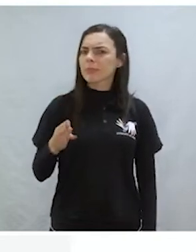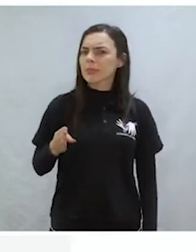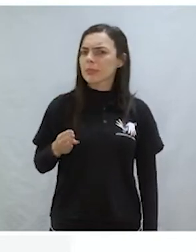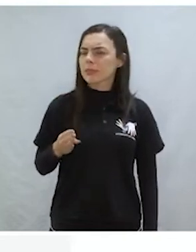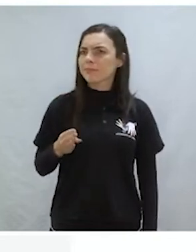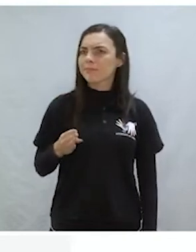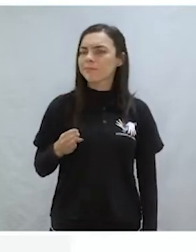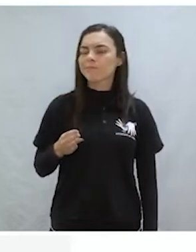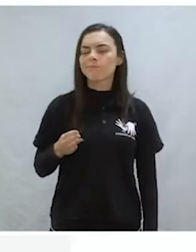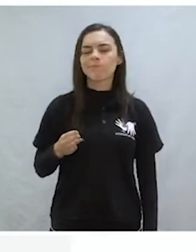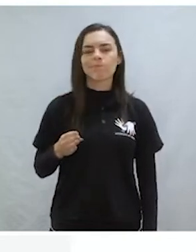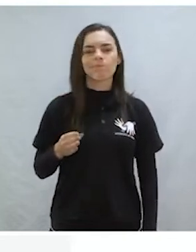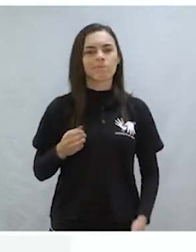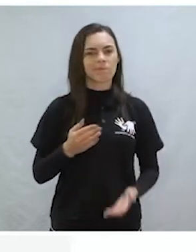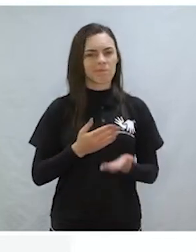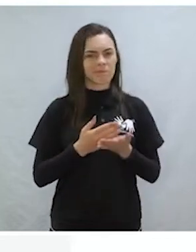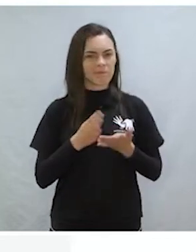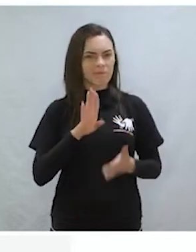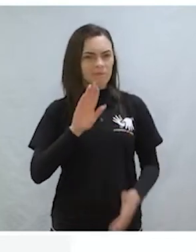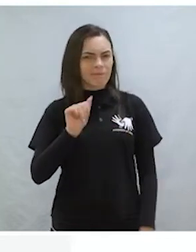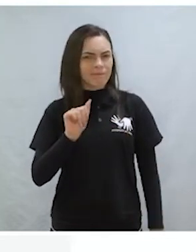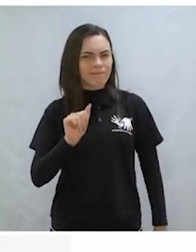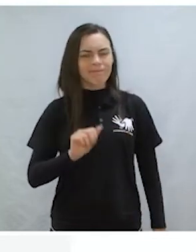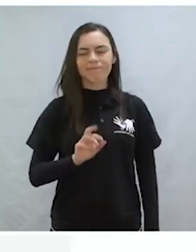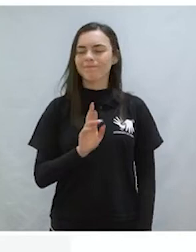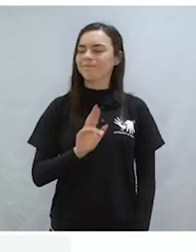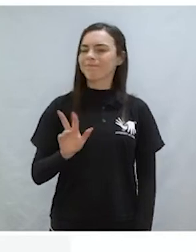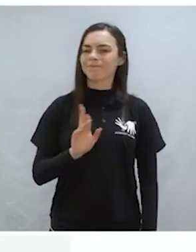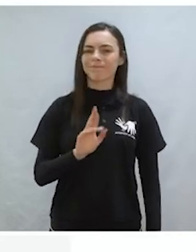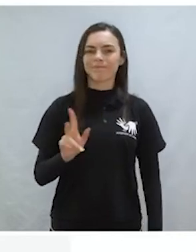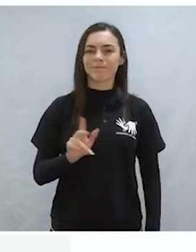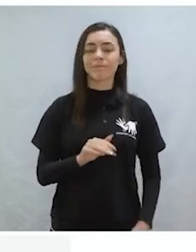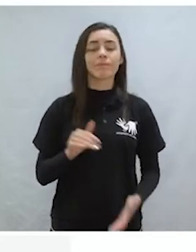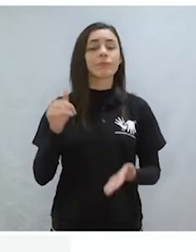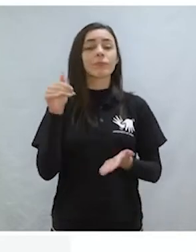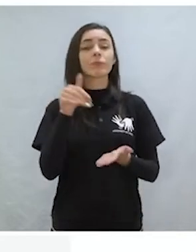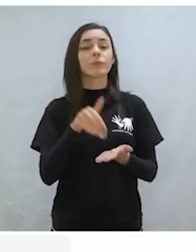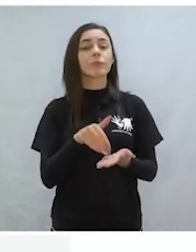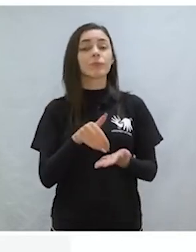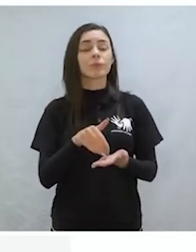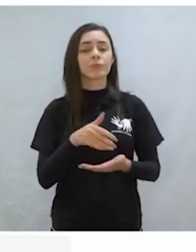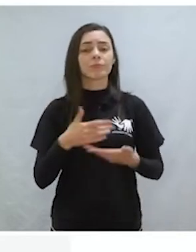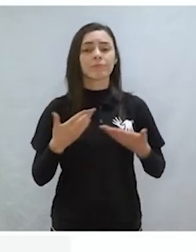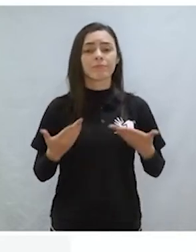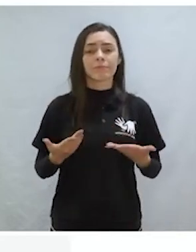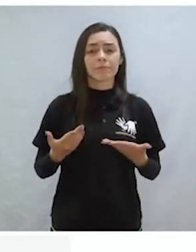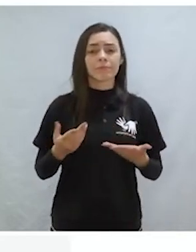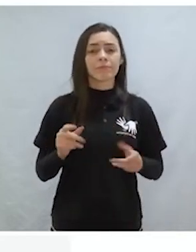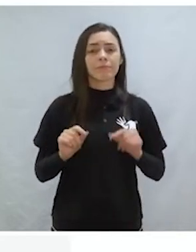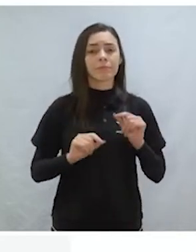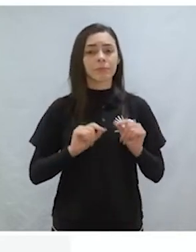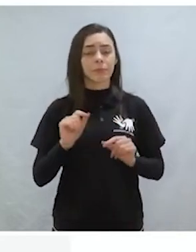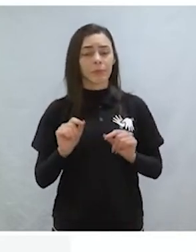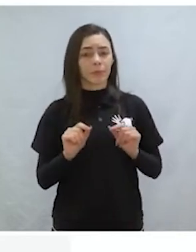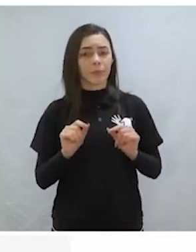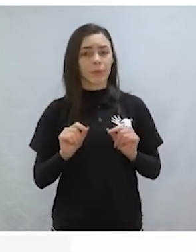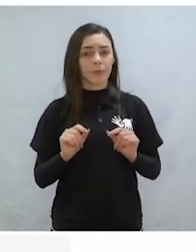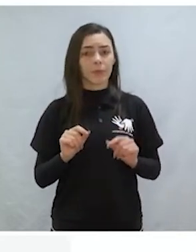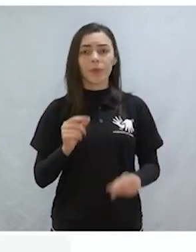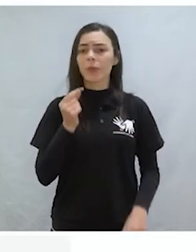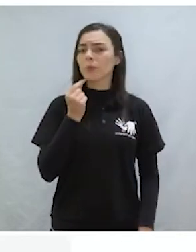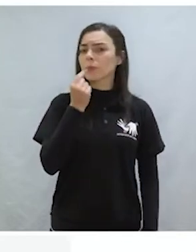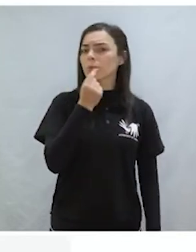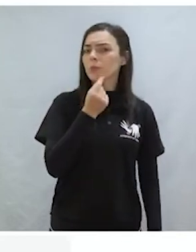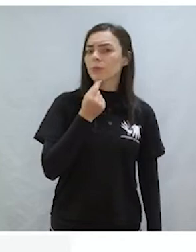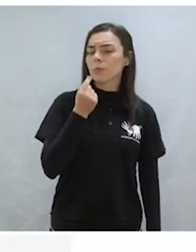peixe. Peixe não começa com ba. E a última, o que nós temos aqui?